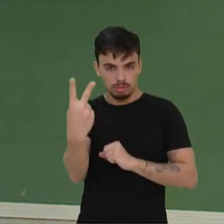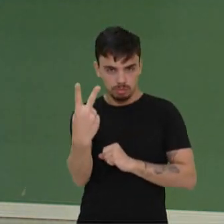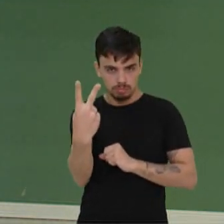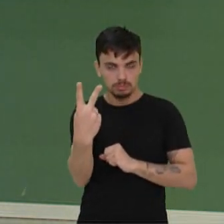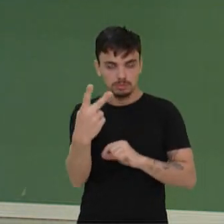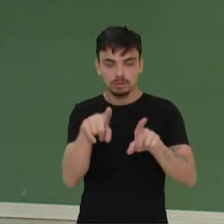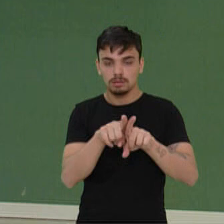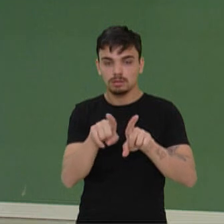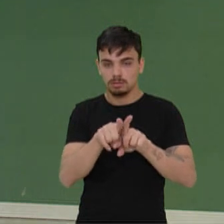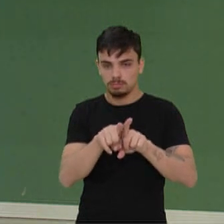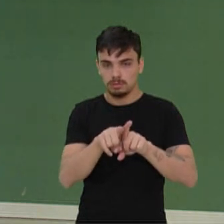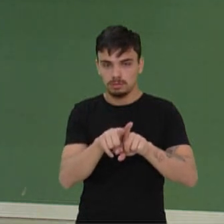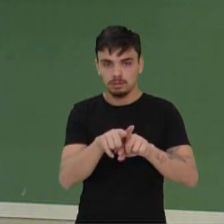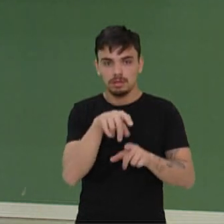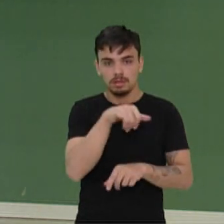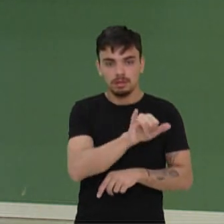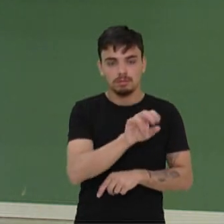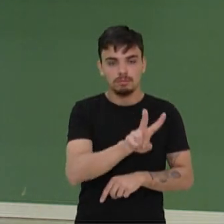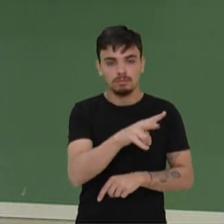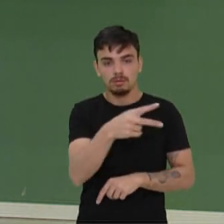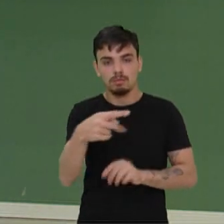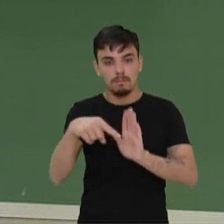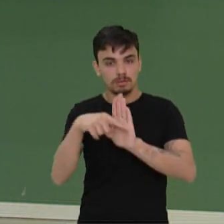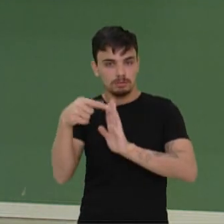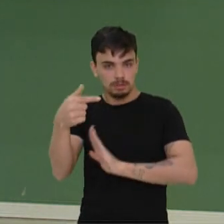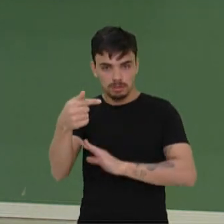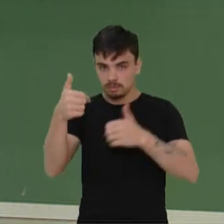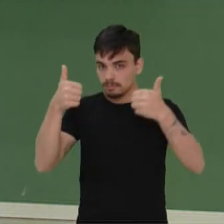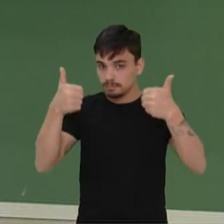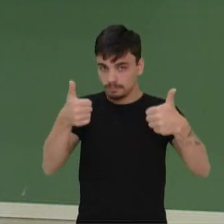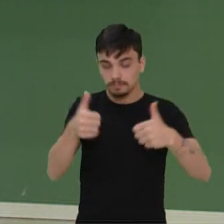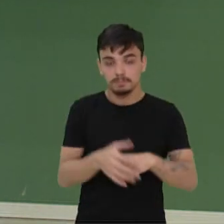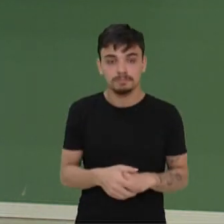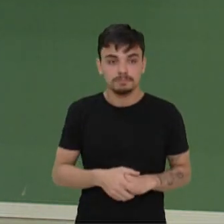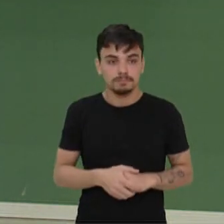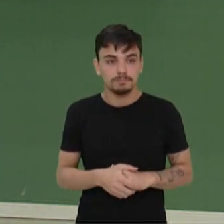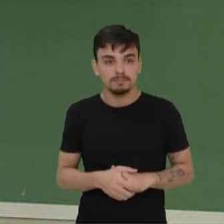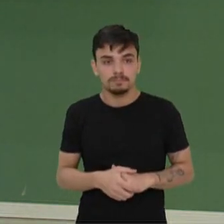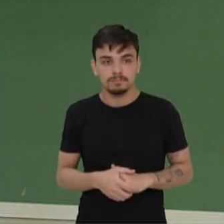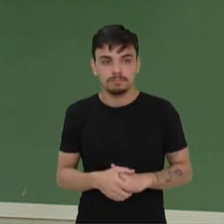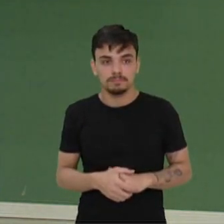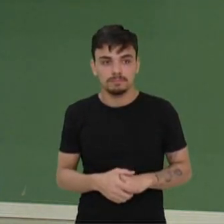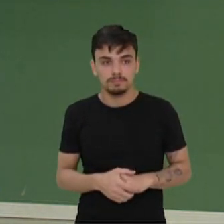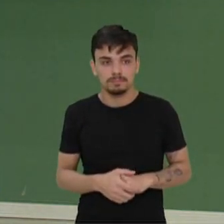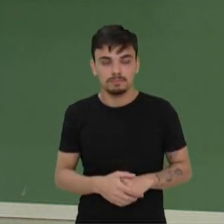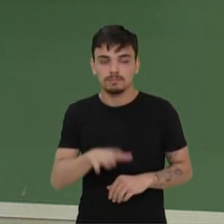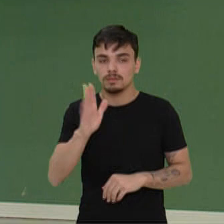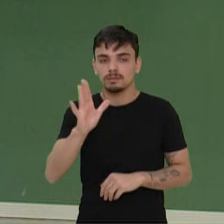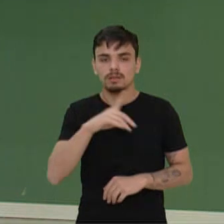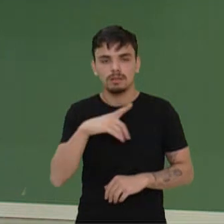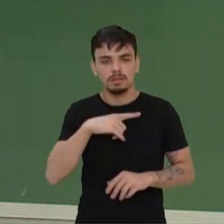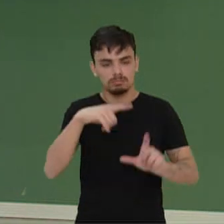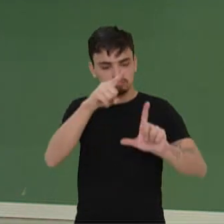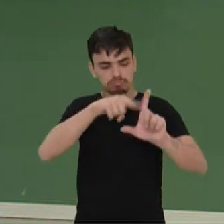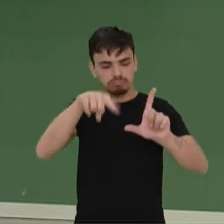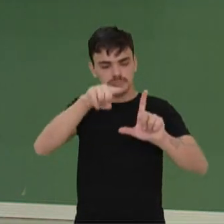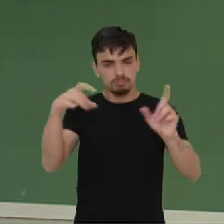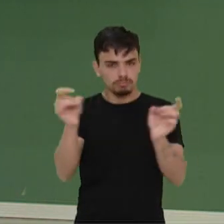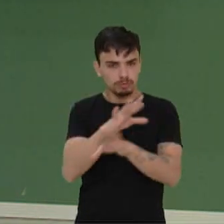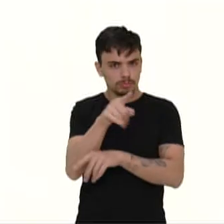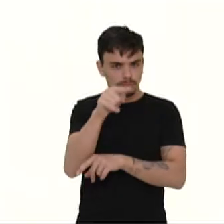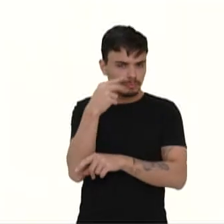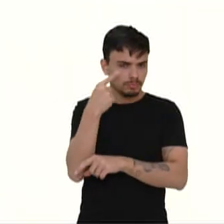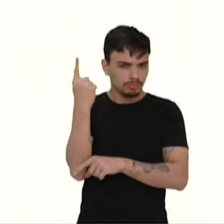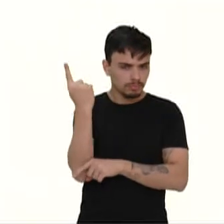né? E a coordenada yv igual a menos 7, beleza? Certo? Tá lá, então, ó. Aqui já tem até o desenho do gráfico para vocês,